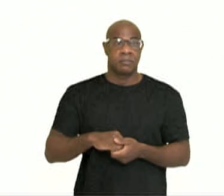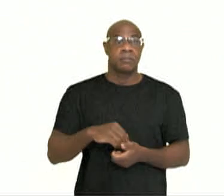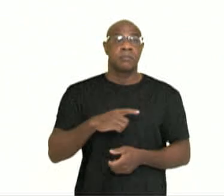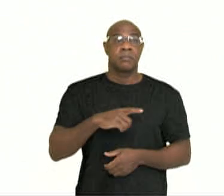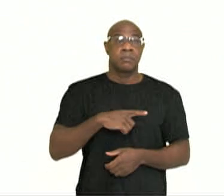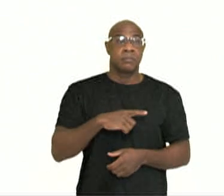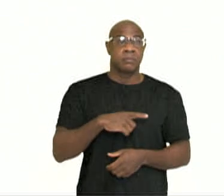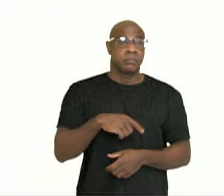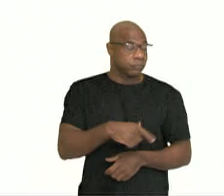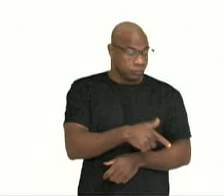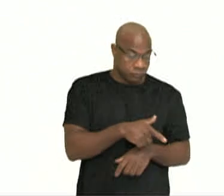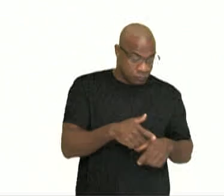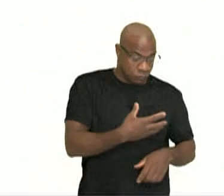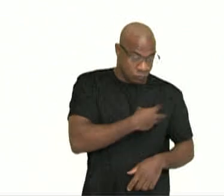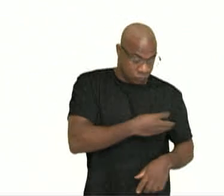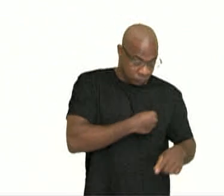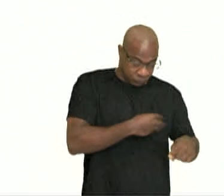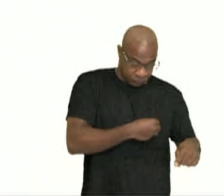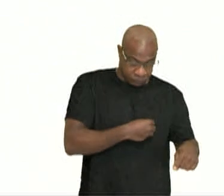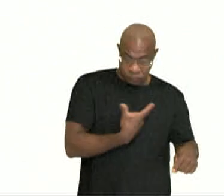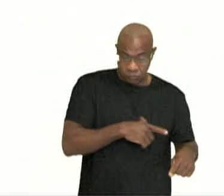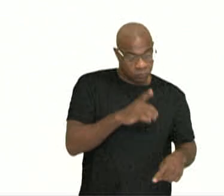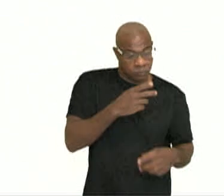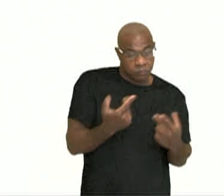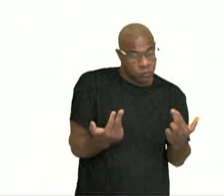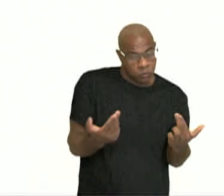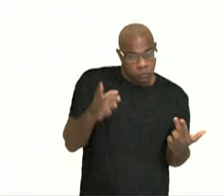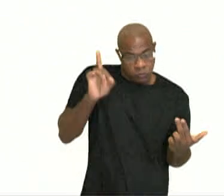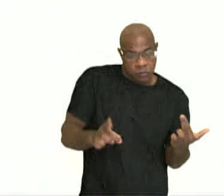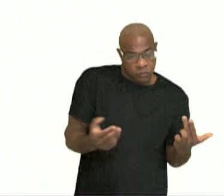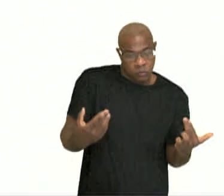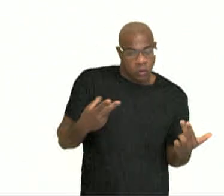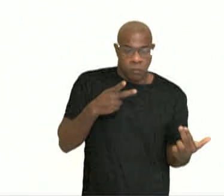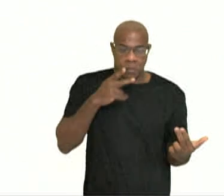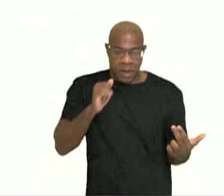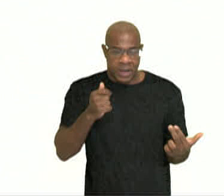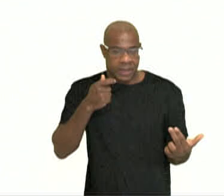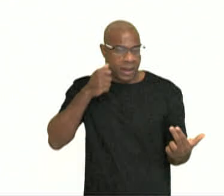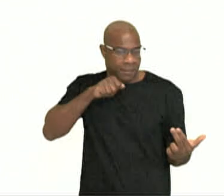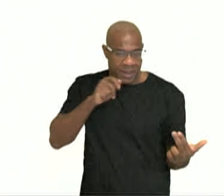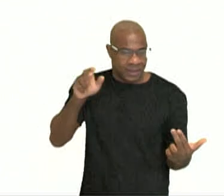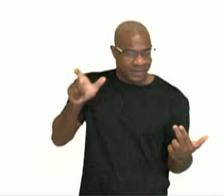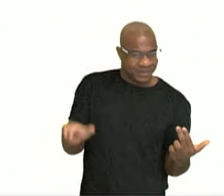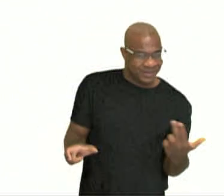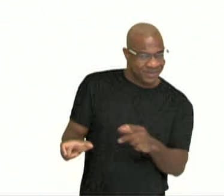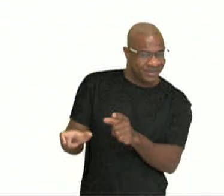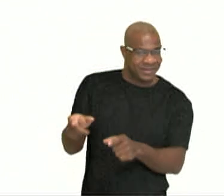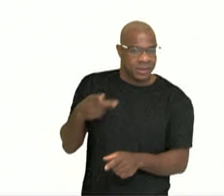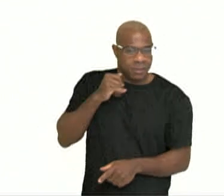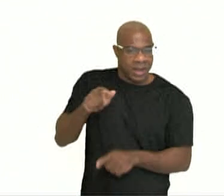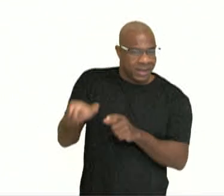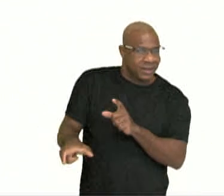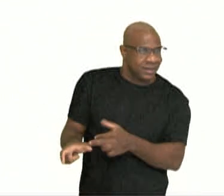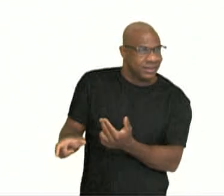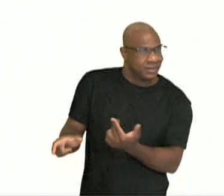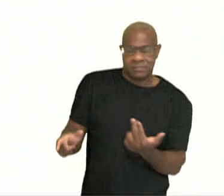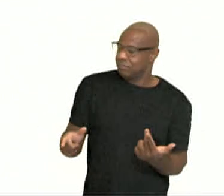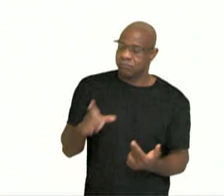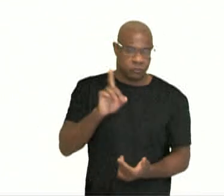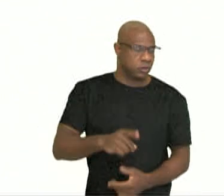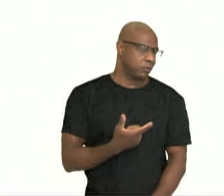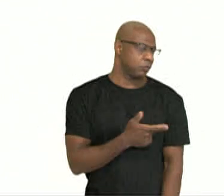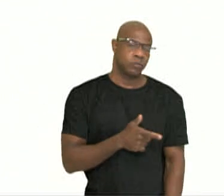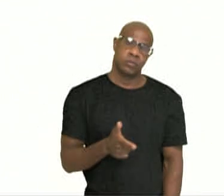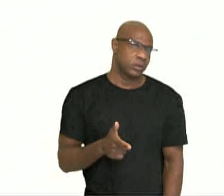do que os chapetones, porém eles ainda assim têm direitos políticos e são parte de uma elite econômica.